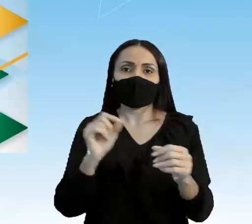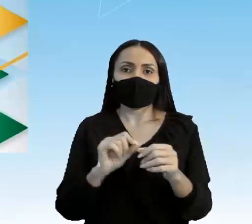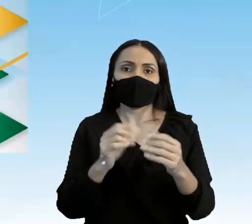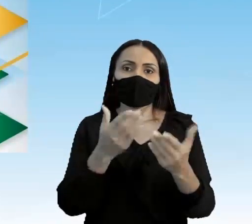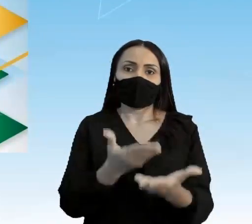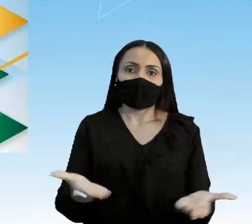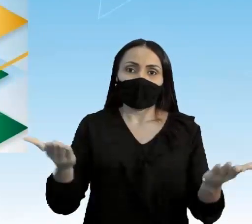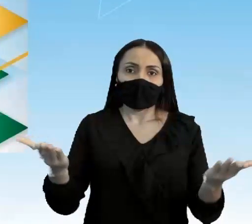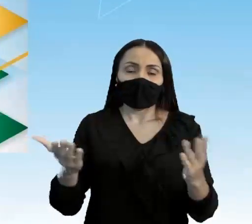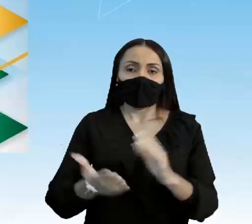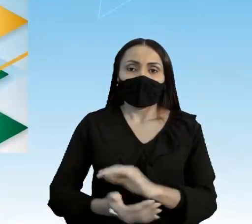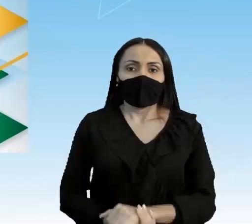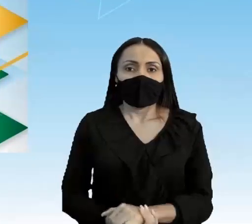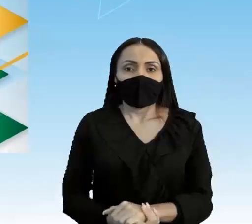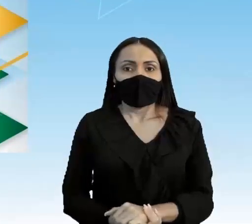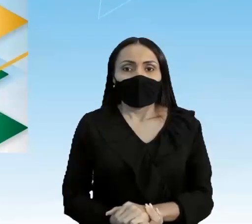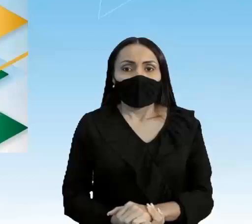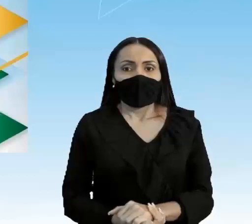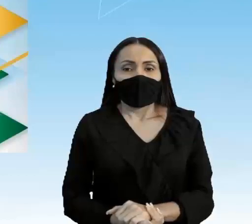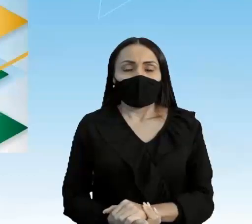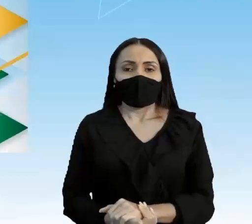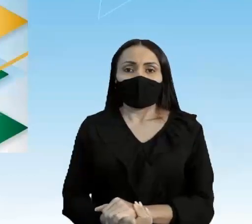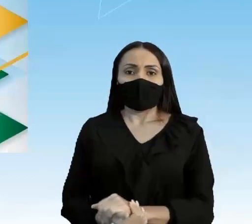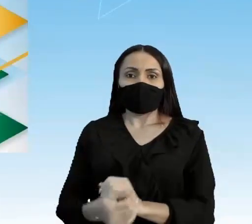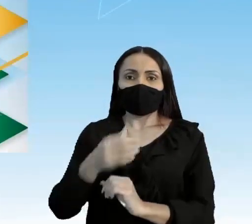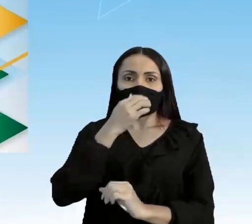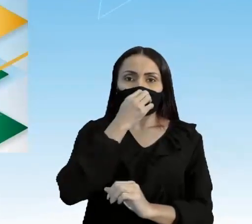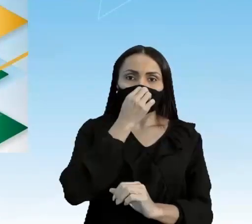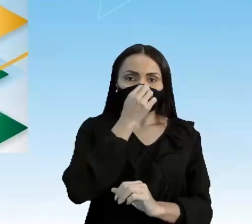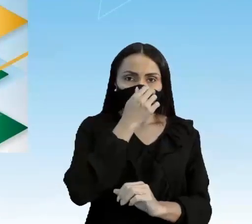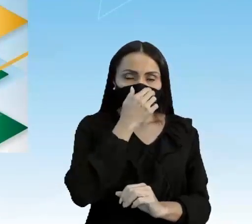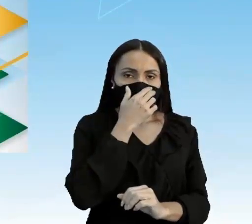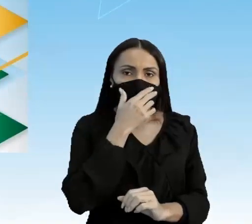Né? Então, enquanto os